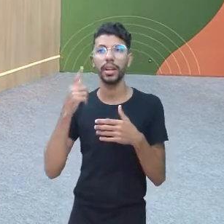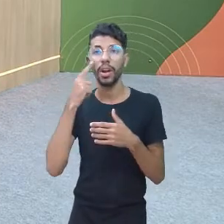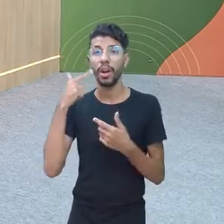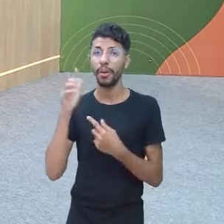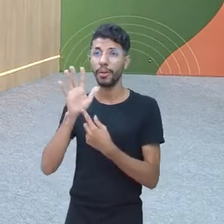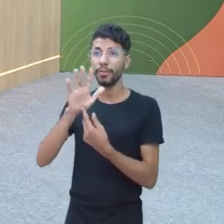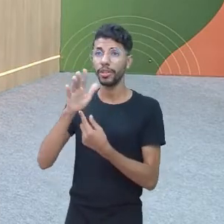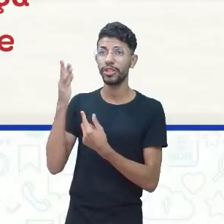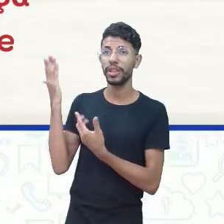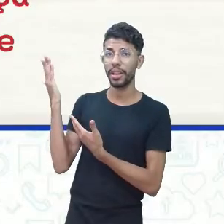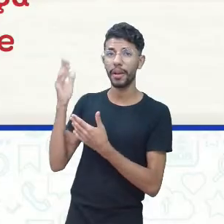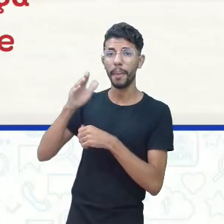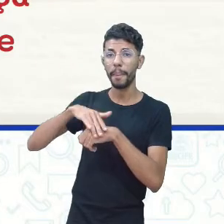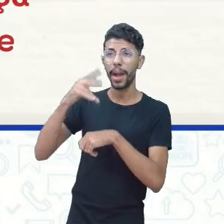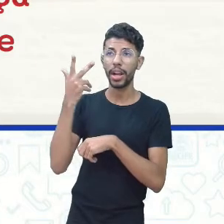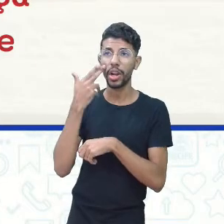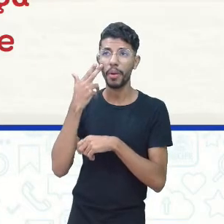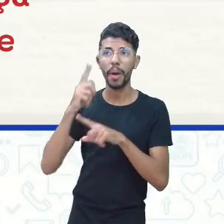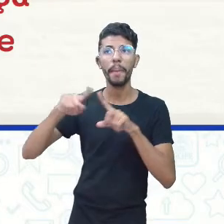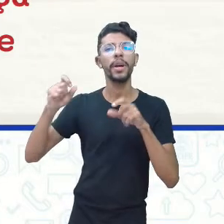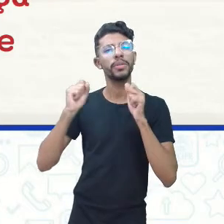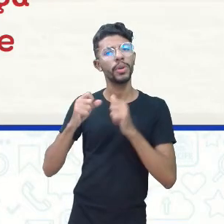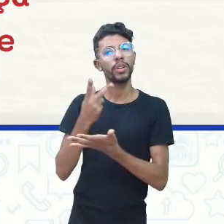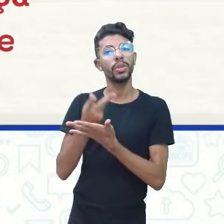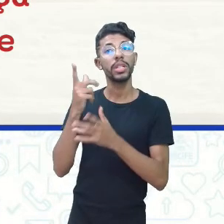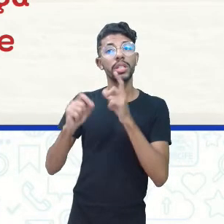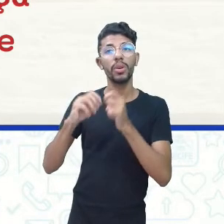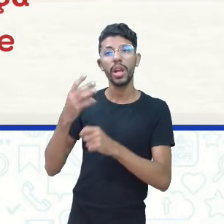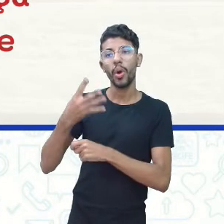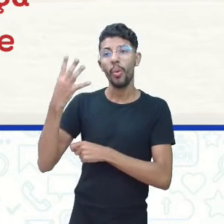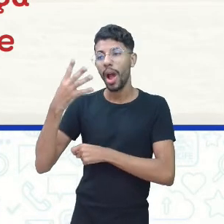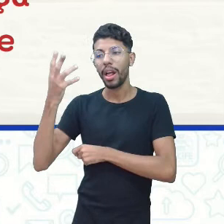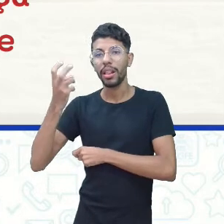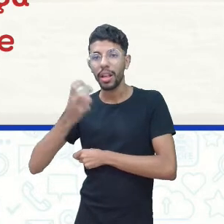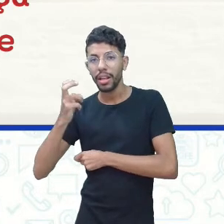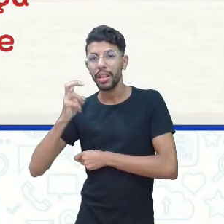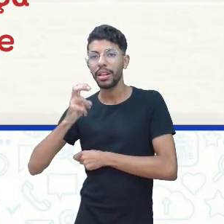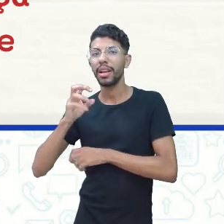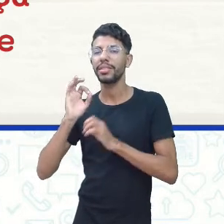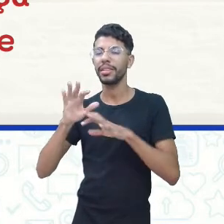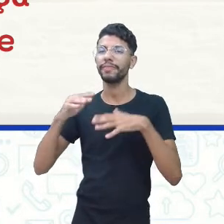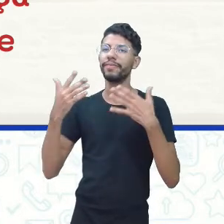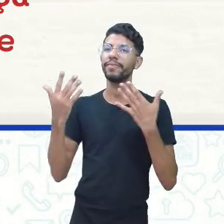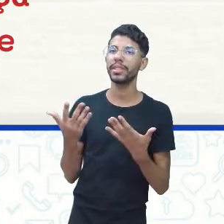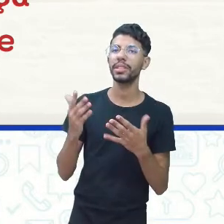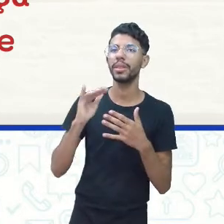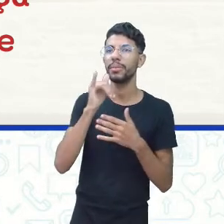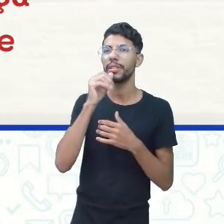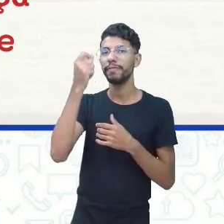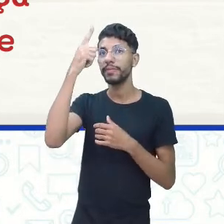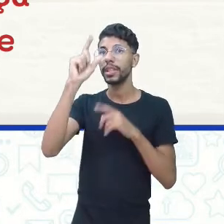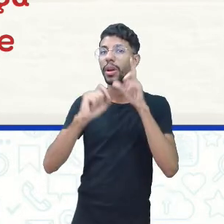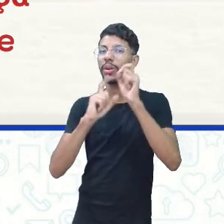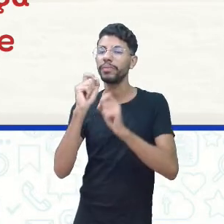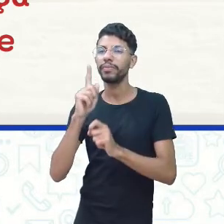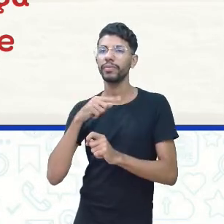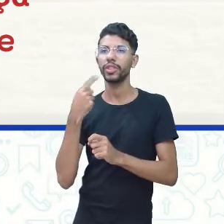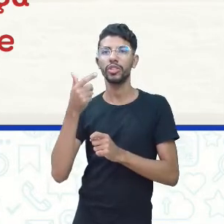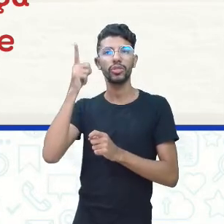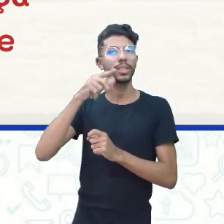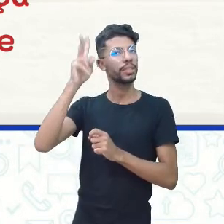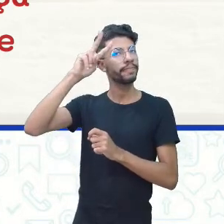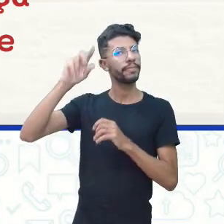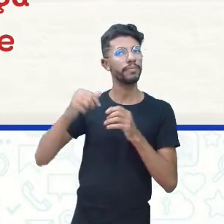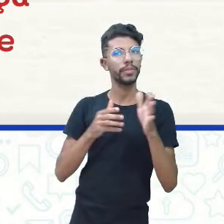gente? Mas a gente pode dividir a quarta parte, a quinta parte e assim vai, tá bom? Então, a ideia é que a gente consiga lembrar desses